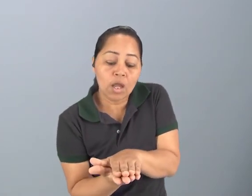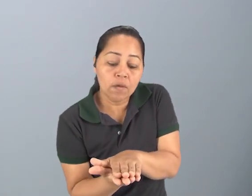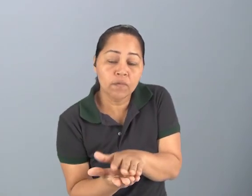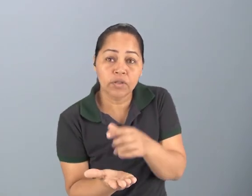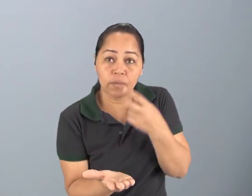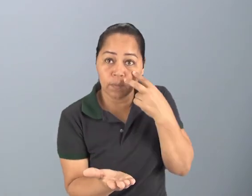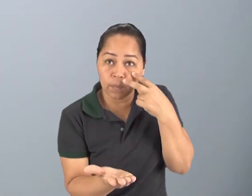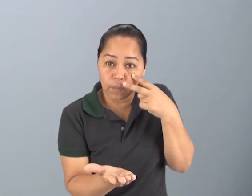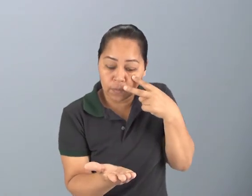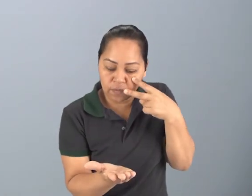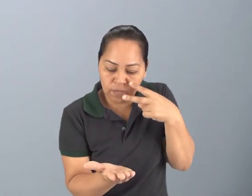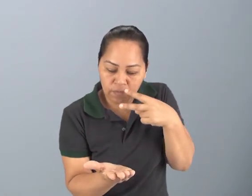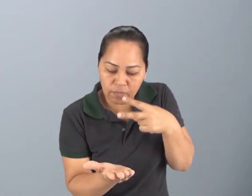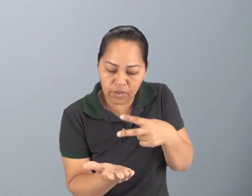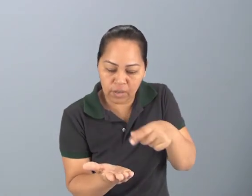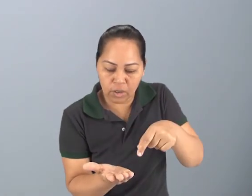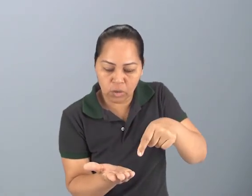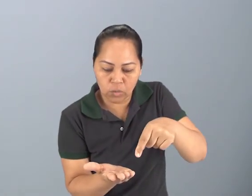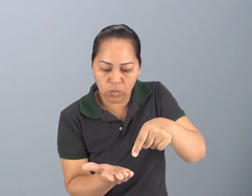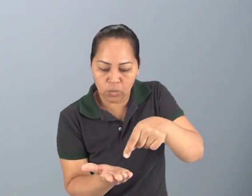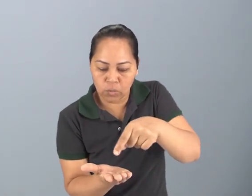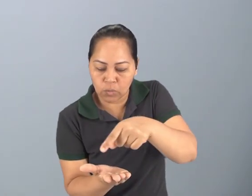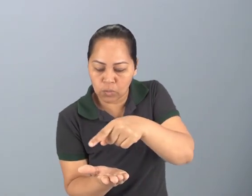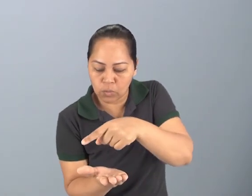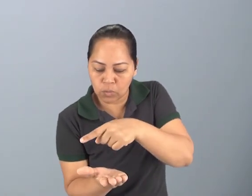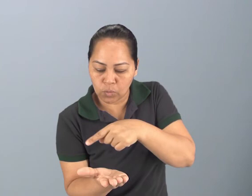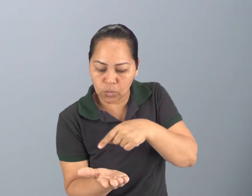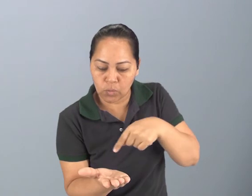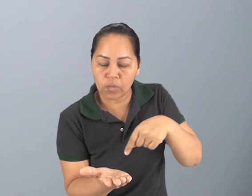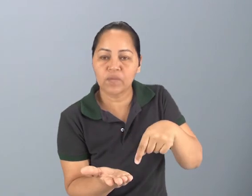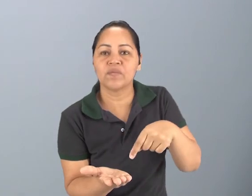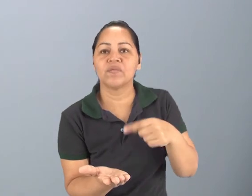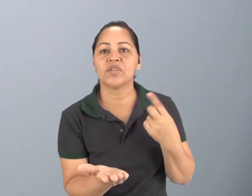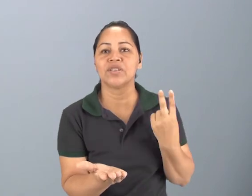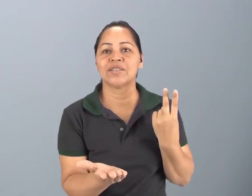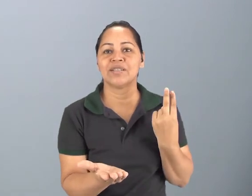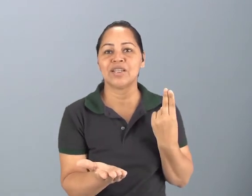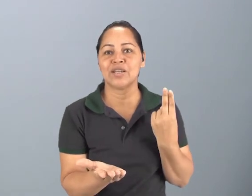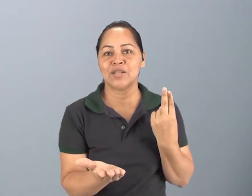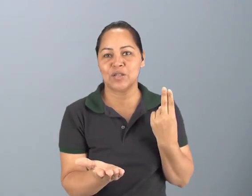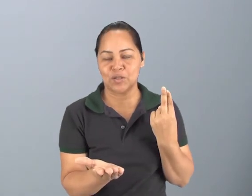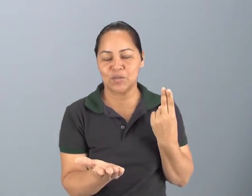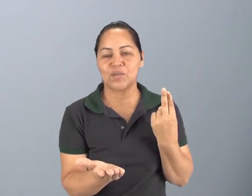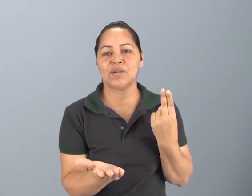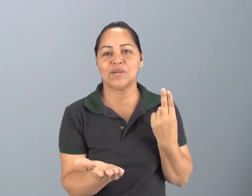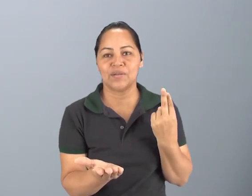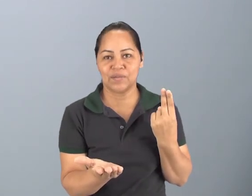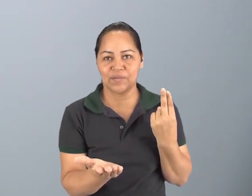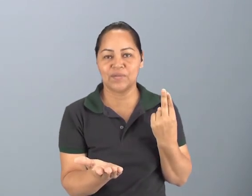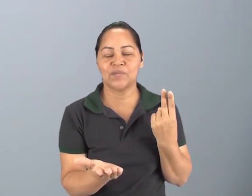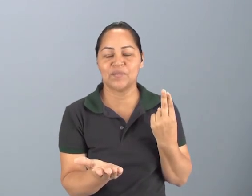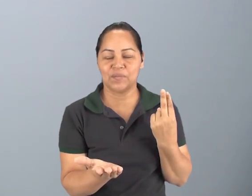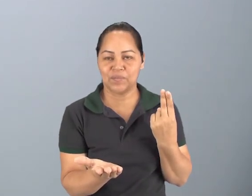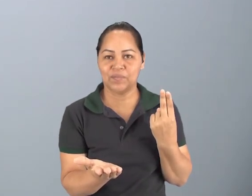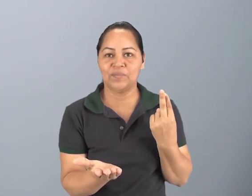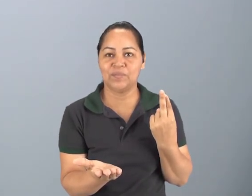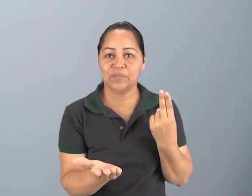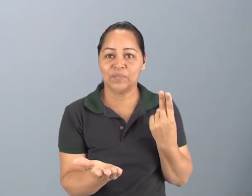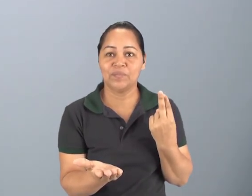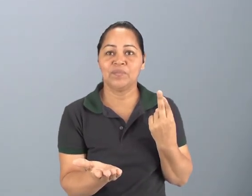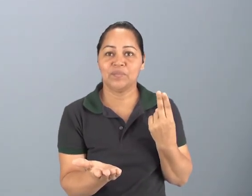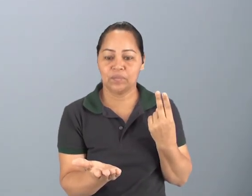observa que quando você colar um lado no outro, você vai apresentar do outro lado a